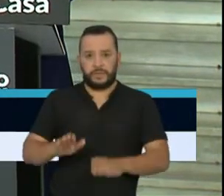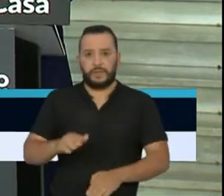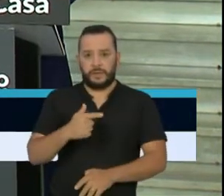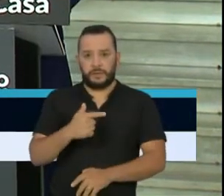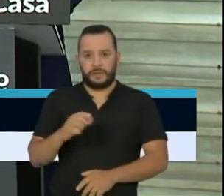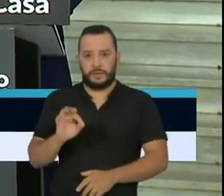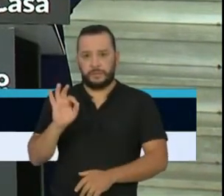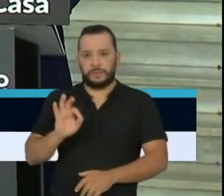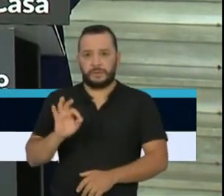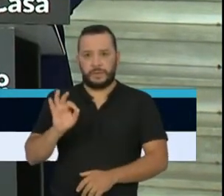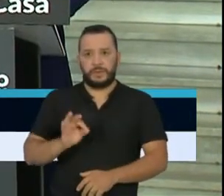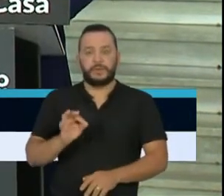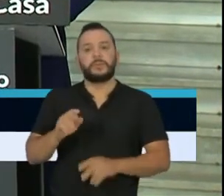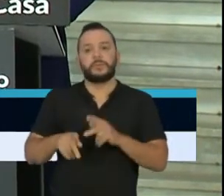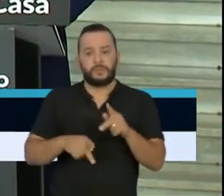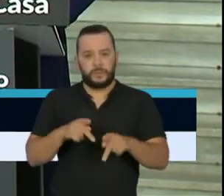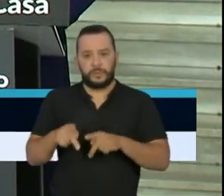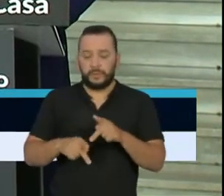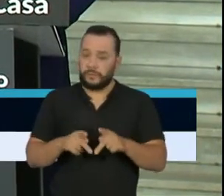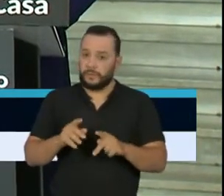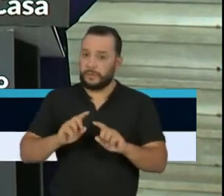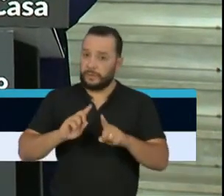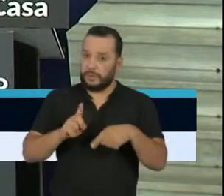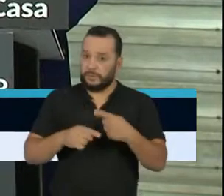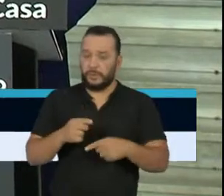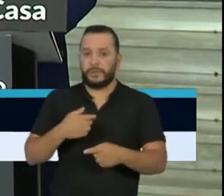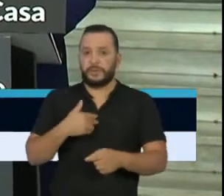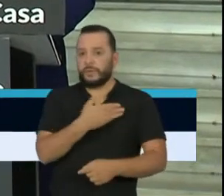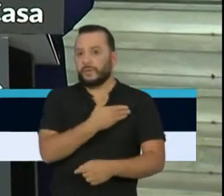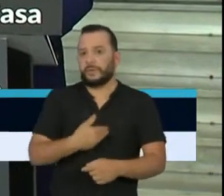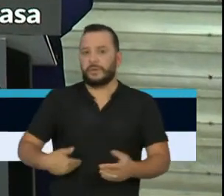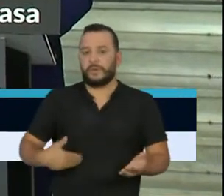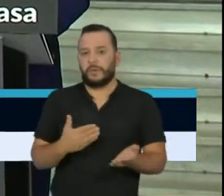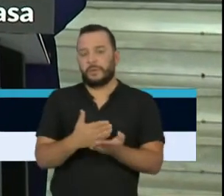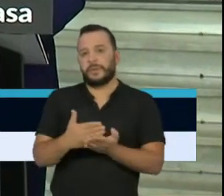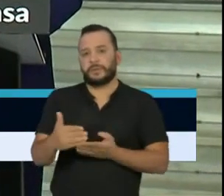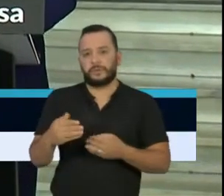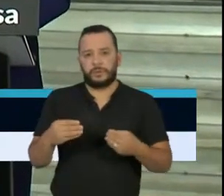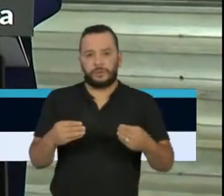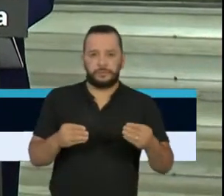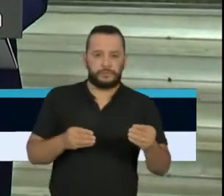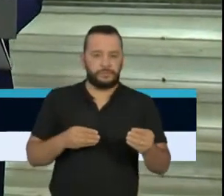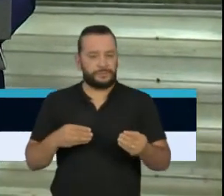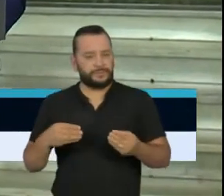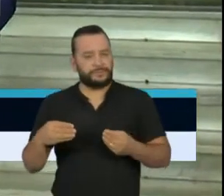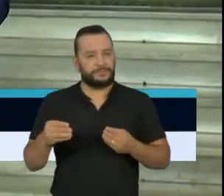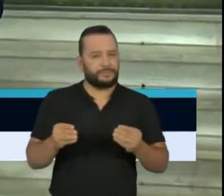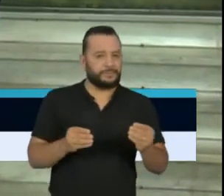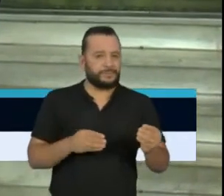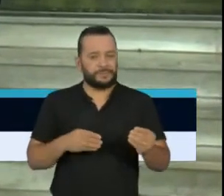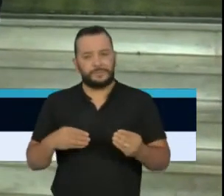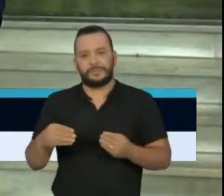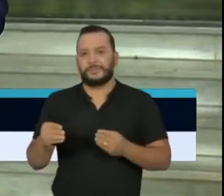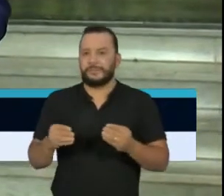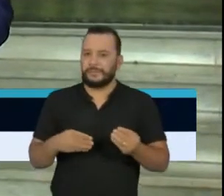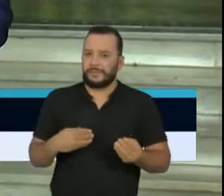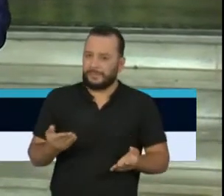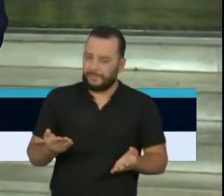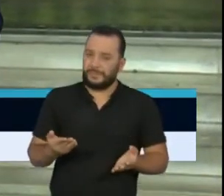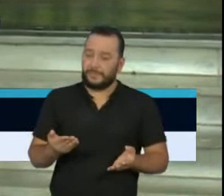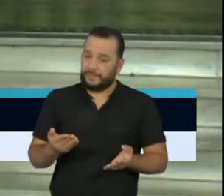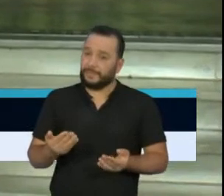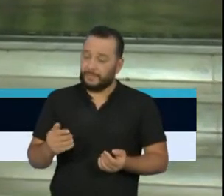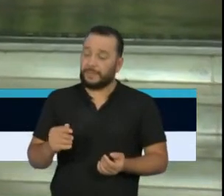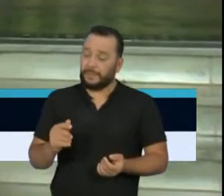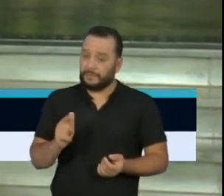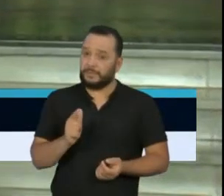da população. A partir de certo momento, o governo passou a adotar um discurso um pouco mais brando, embora as taxas